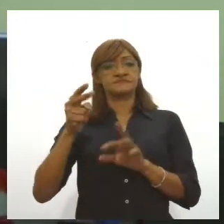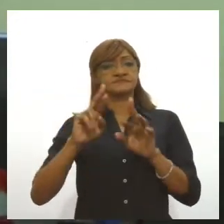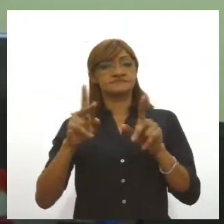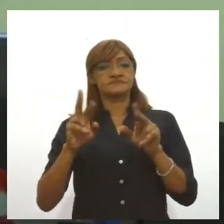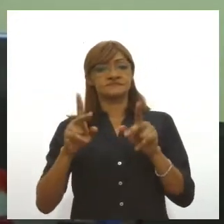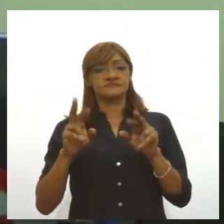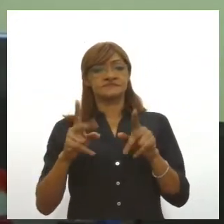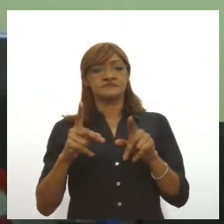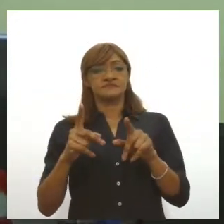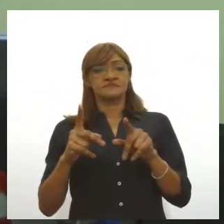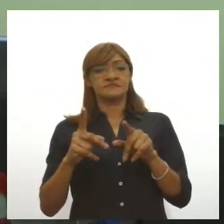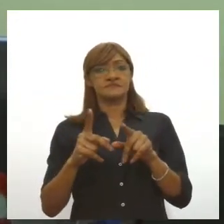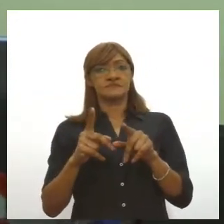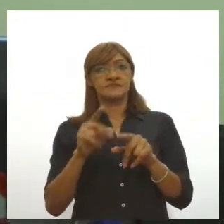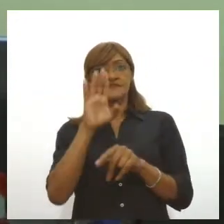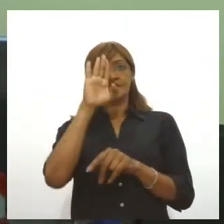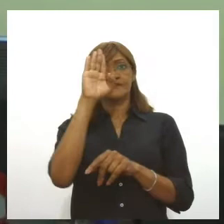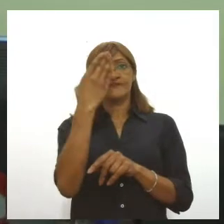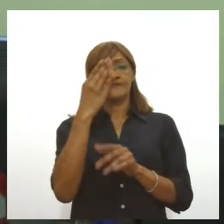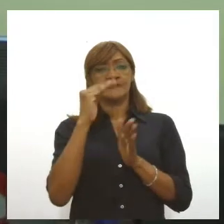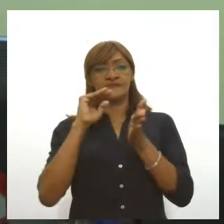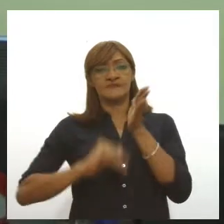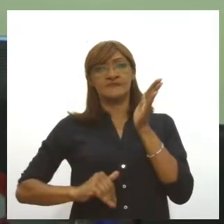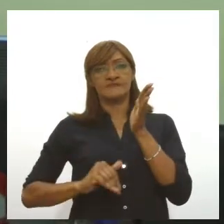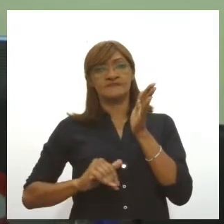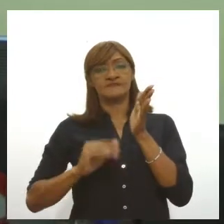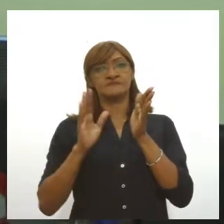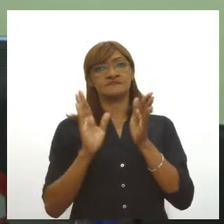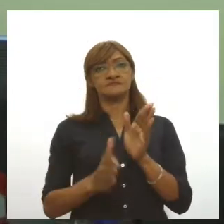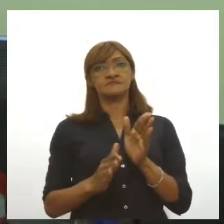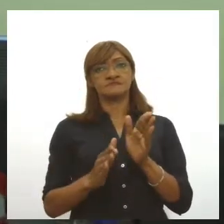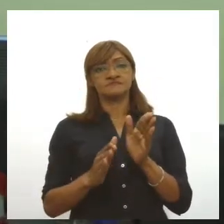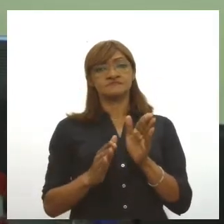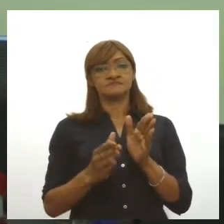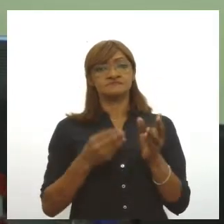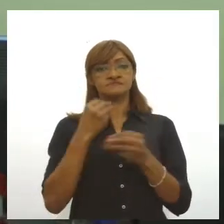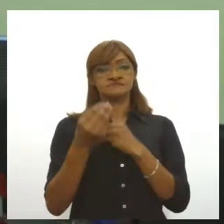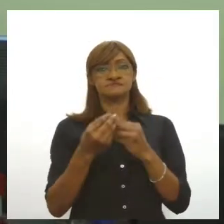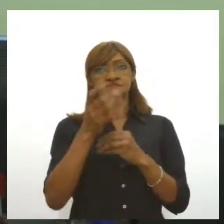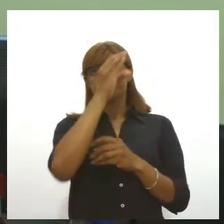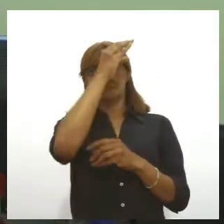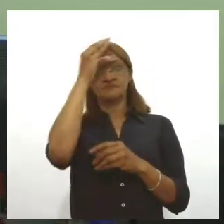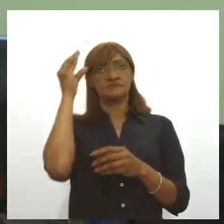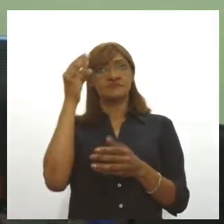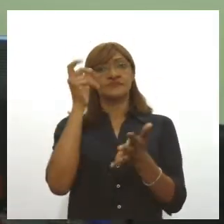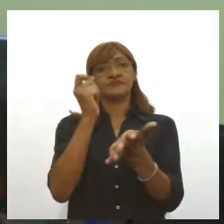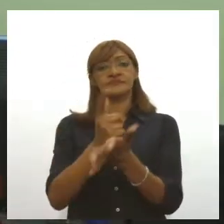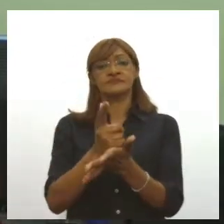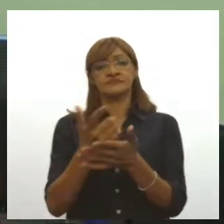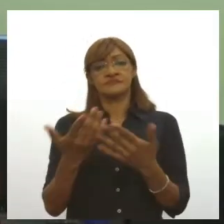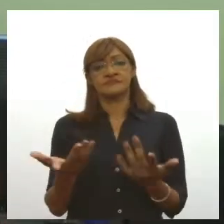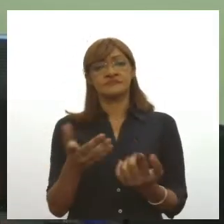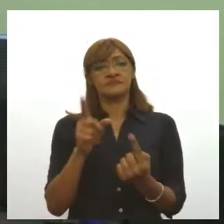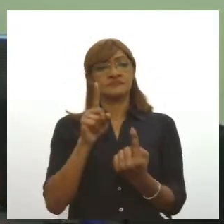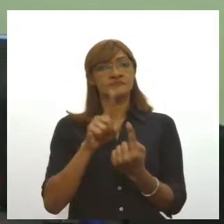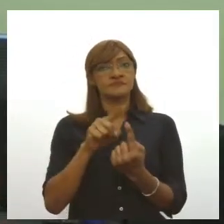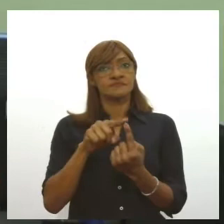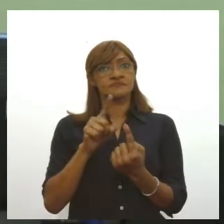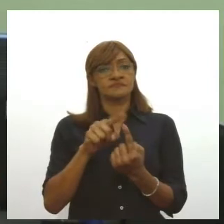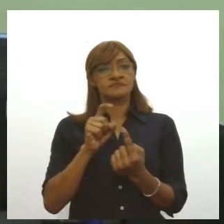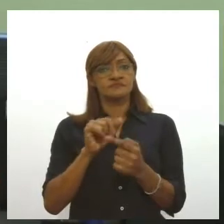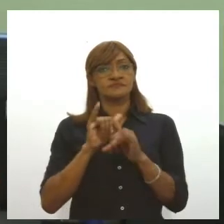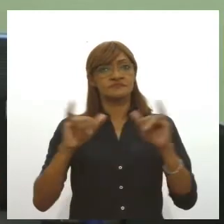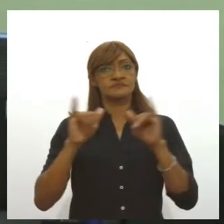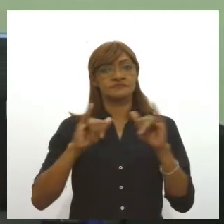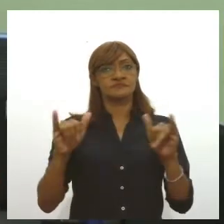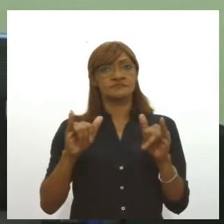dar um falso desconto e acabar atraindo o consumidor a realizar aquela compra. Esse tipo de publicidade é